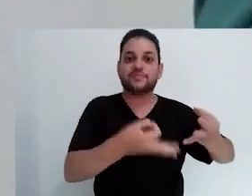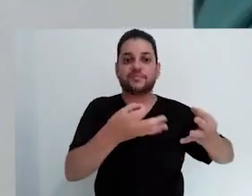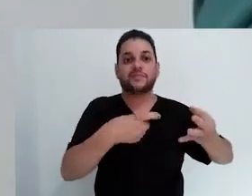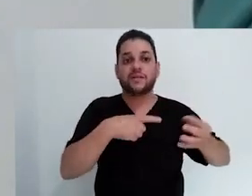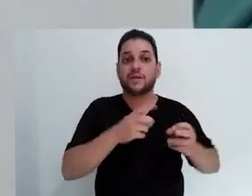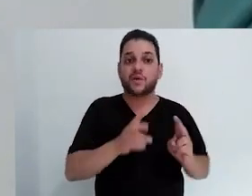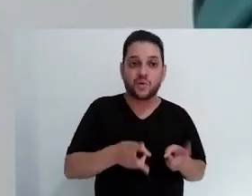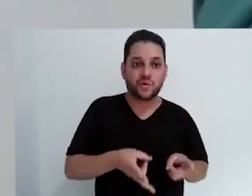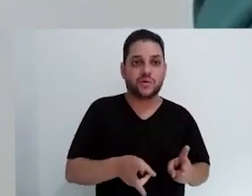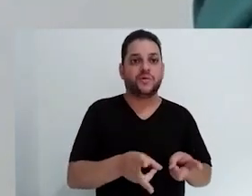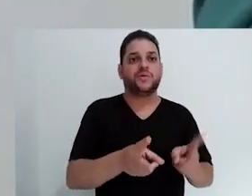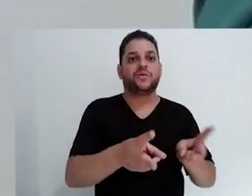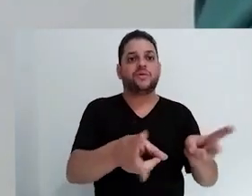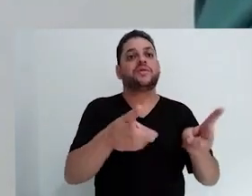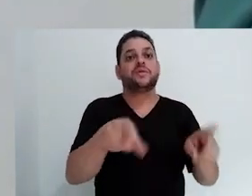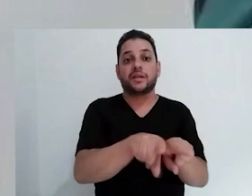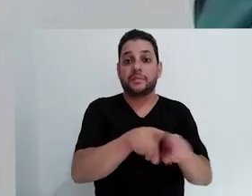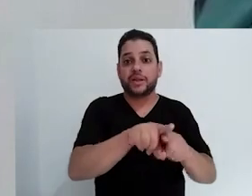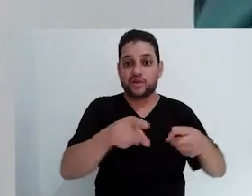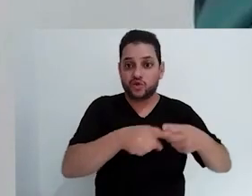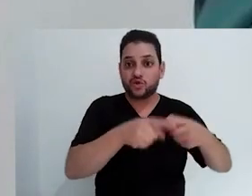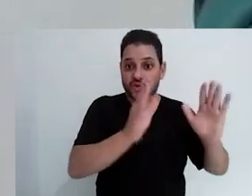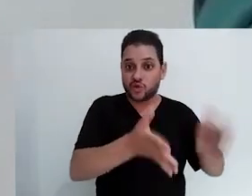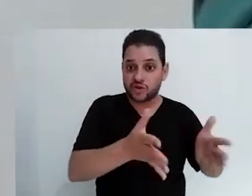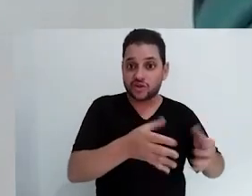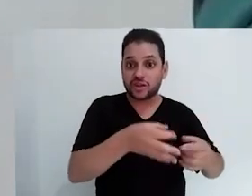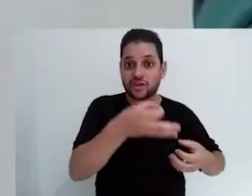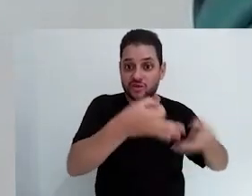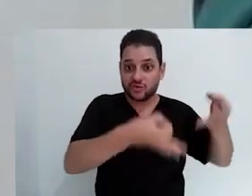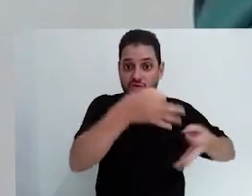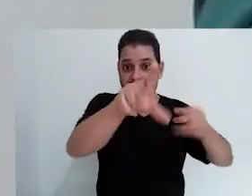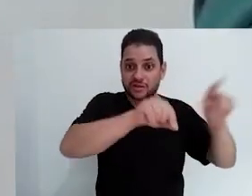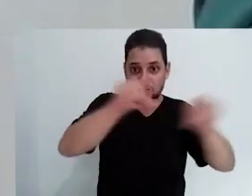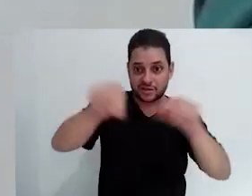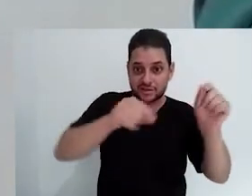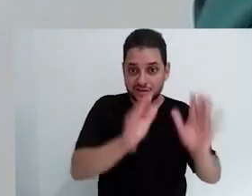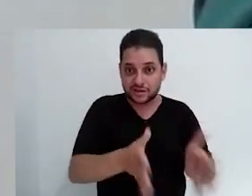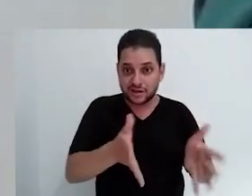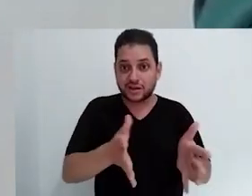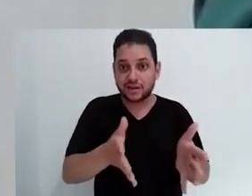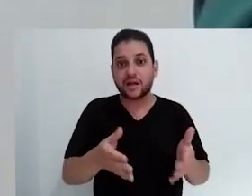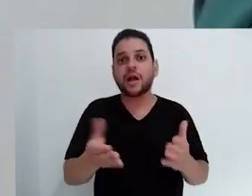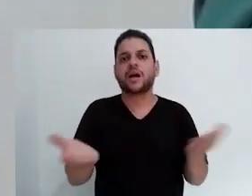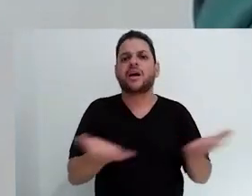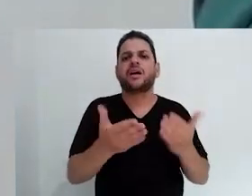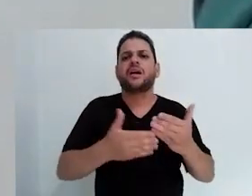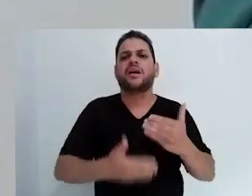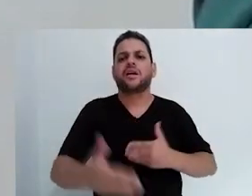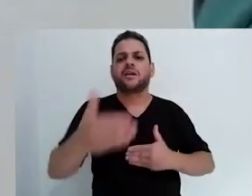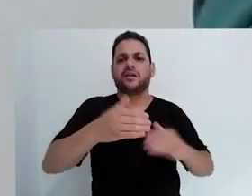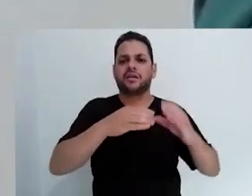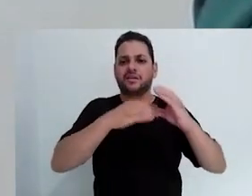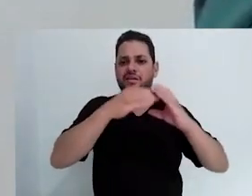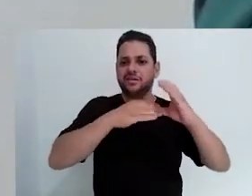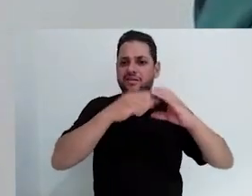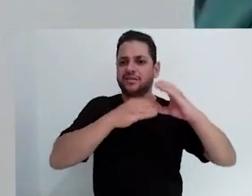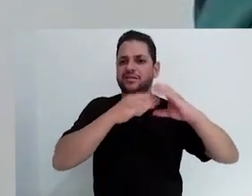também com juízes designados. A gente acabou de passar por um concurso de juízes, de ingresso na carreira de